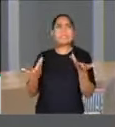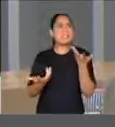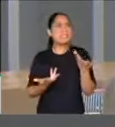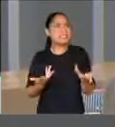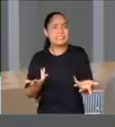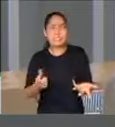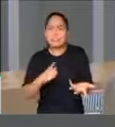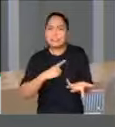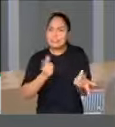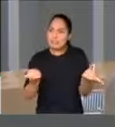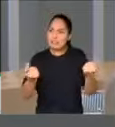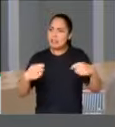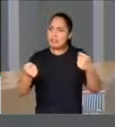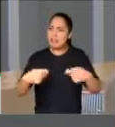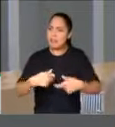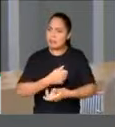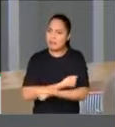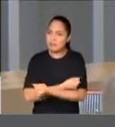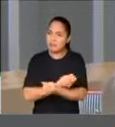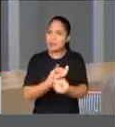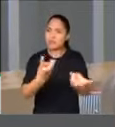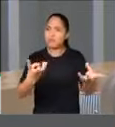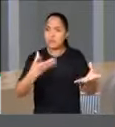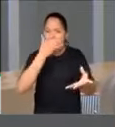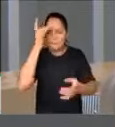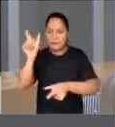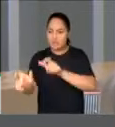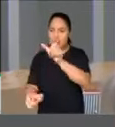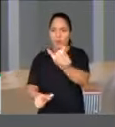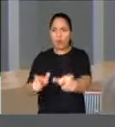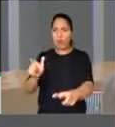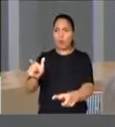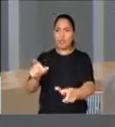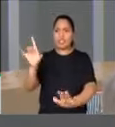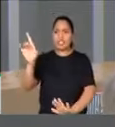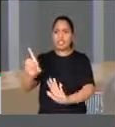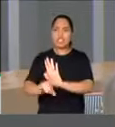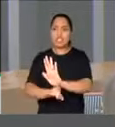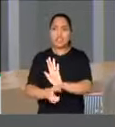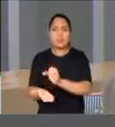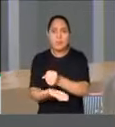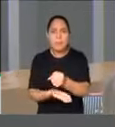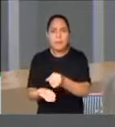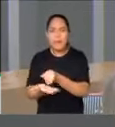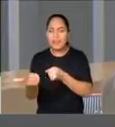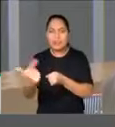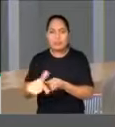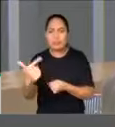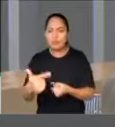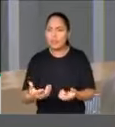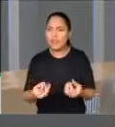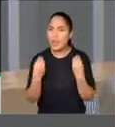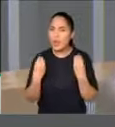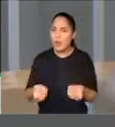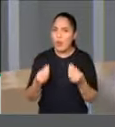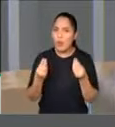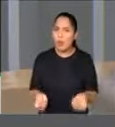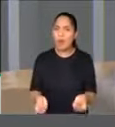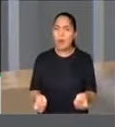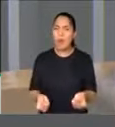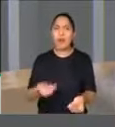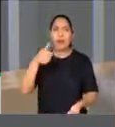tem grande parte, milhões de pessoas que não têm seus direitos mínimos contemplados? Como é que dentro